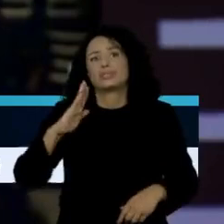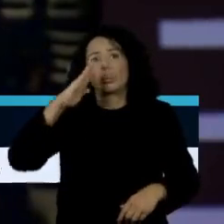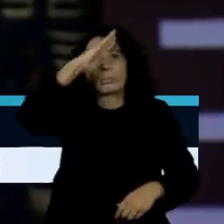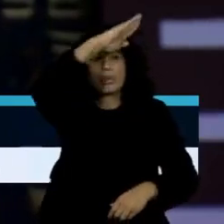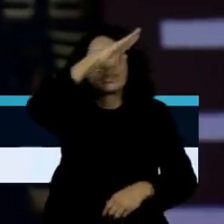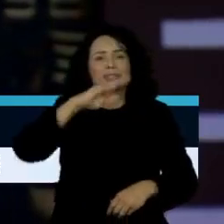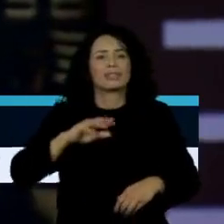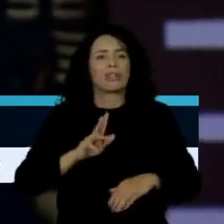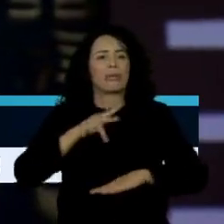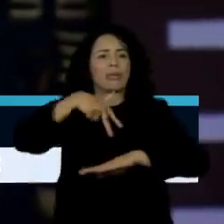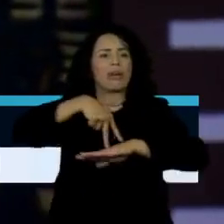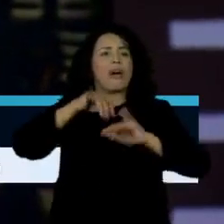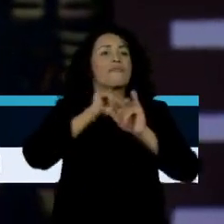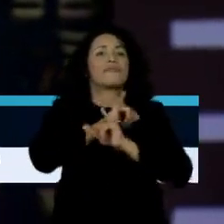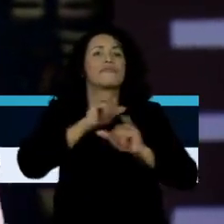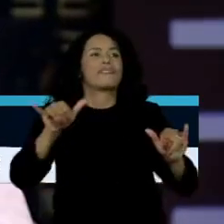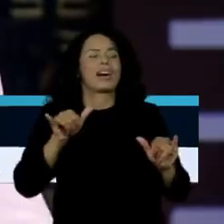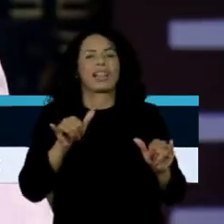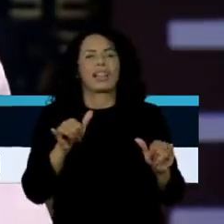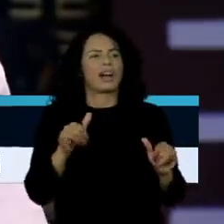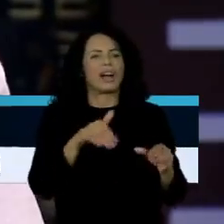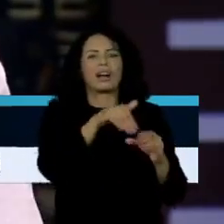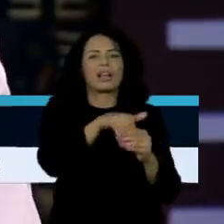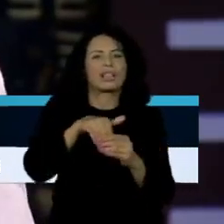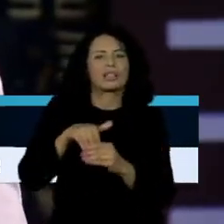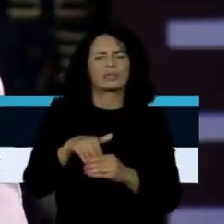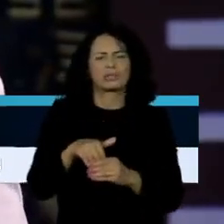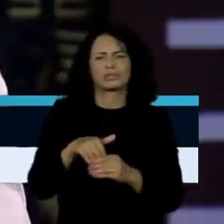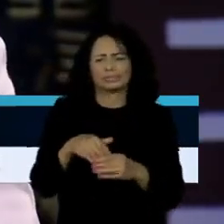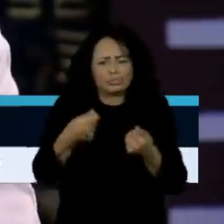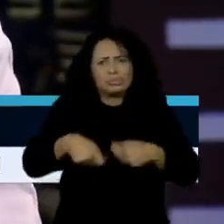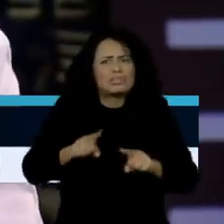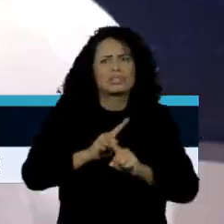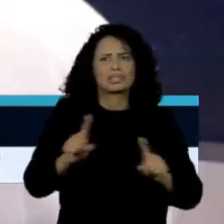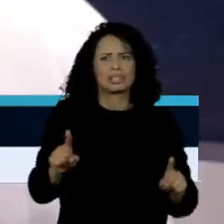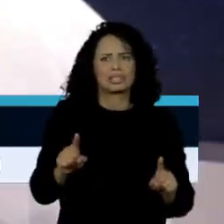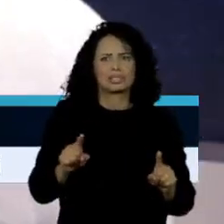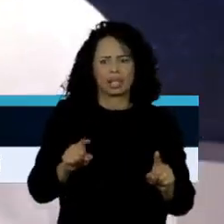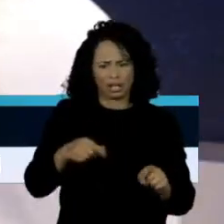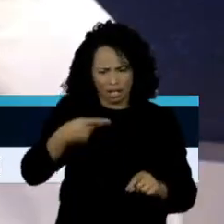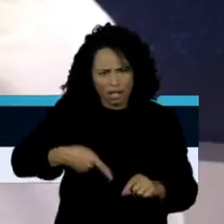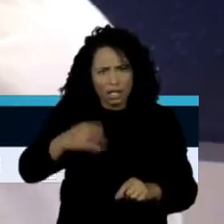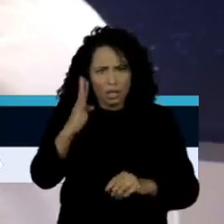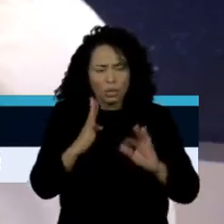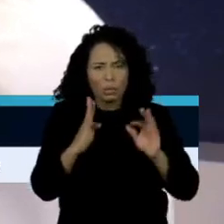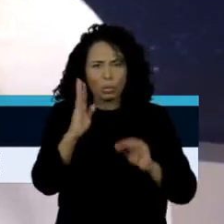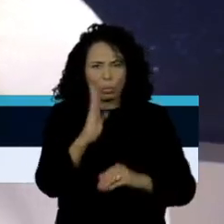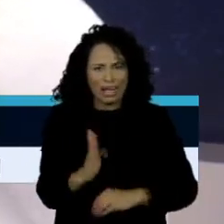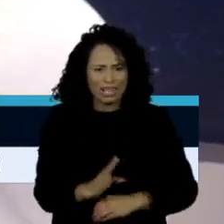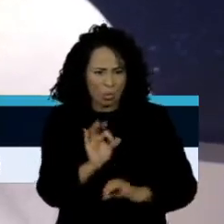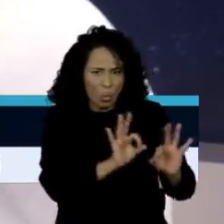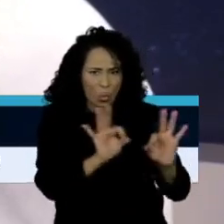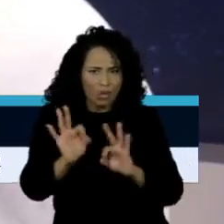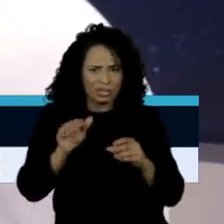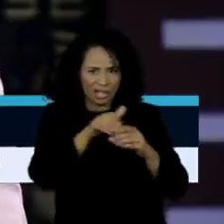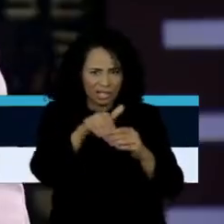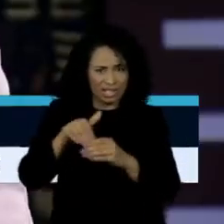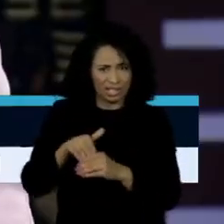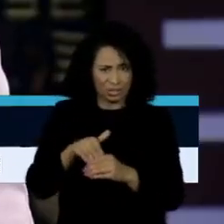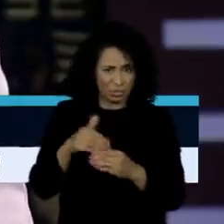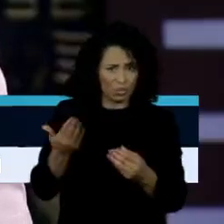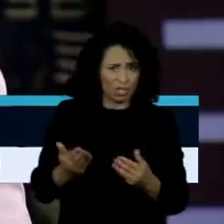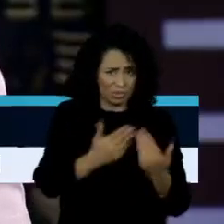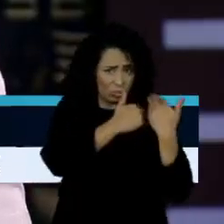qualquer questão sobre eleições ou seja quem organiza as eleições no Brasil não é o presidente é o papel de organizar as eleições